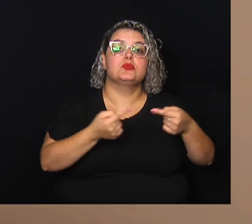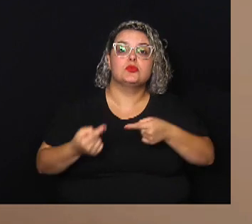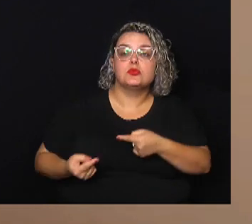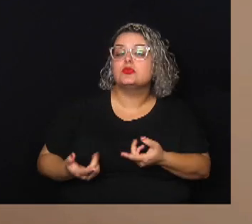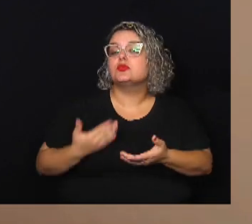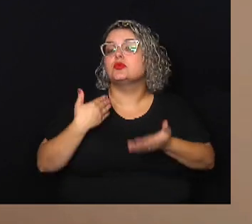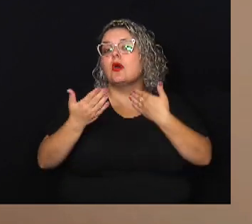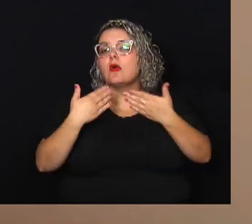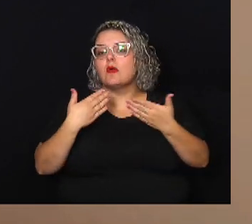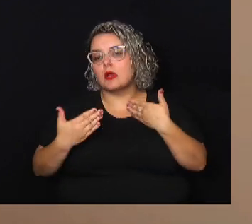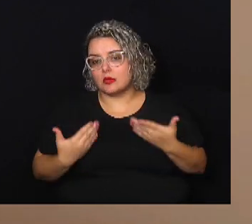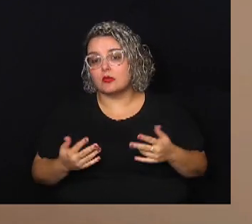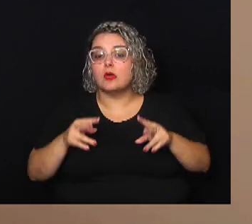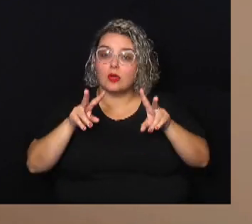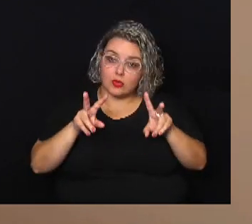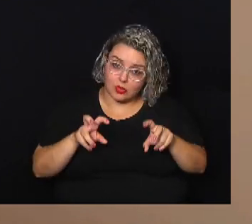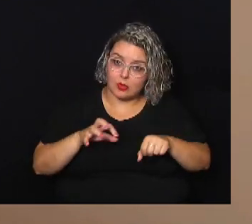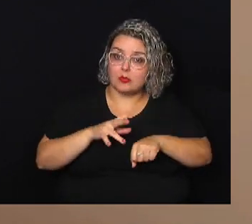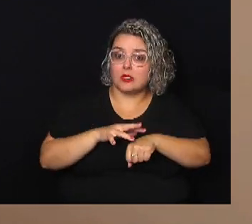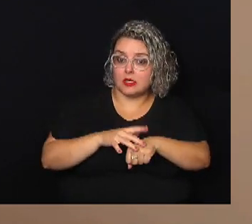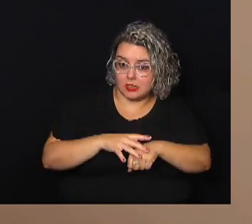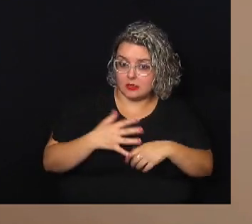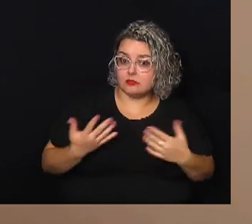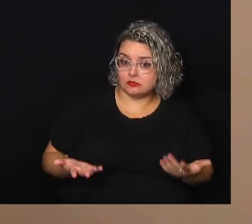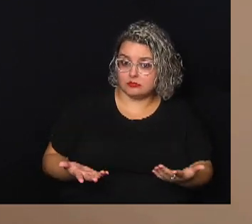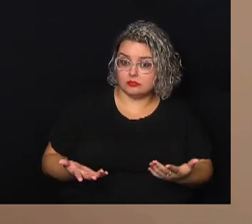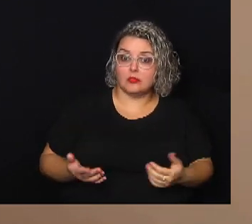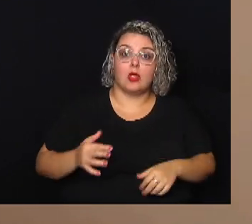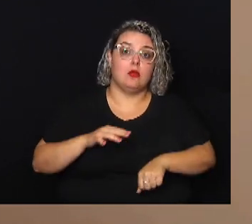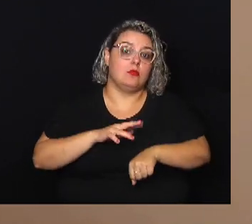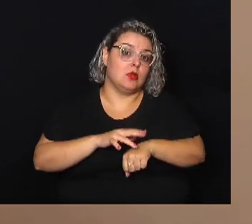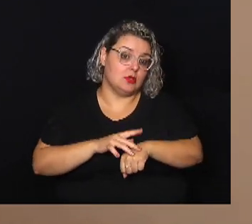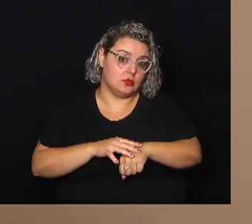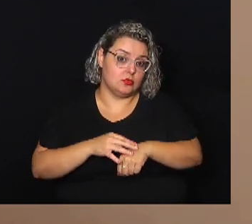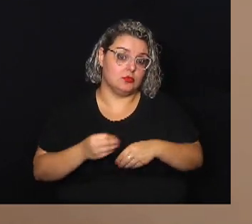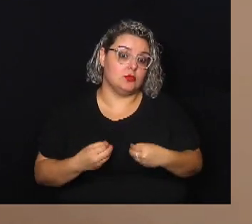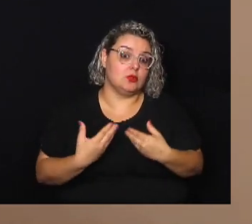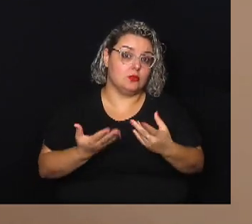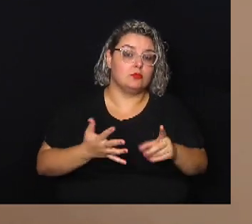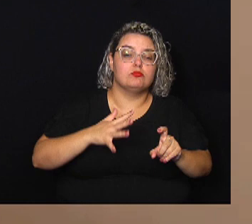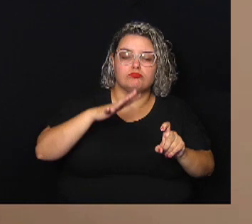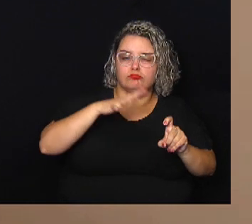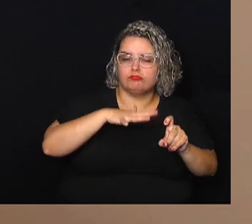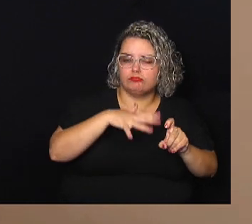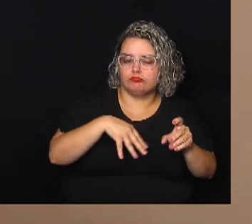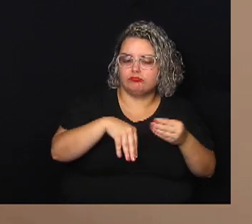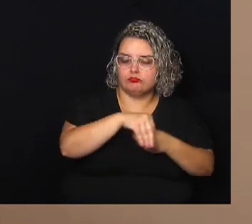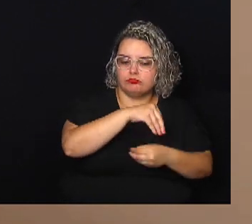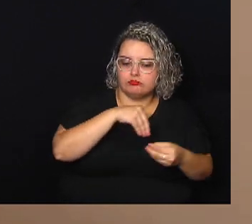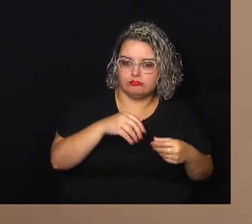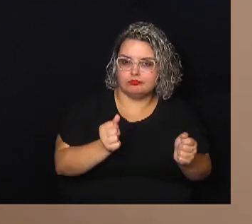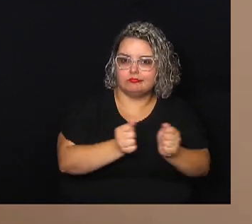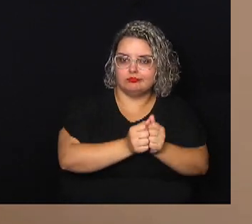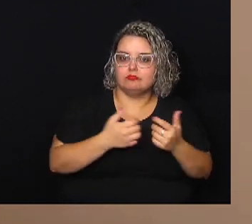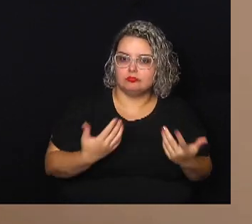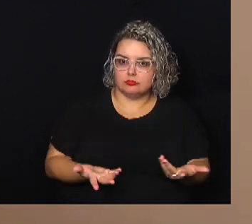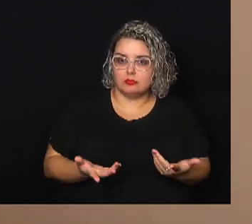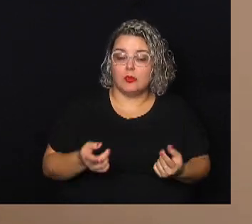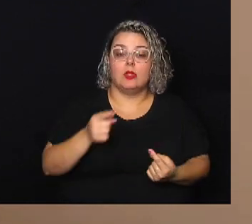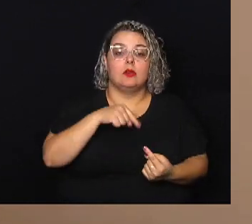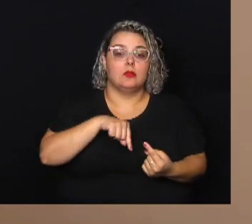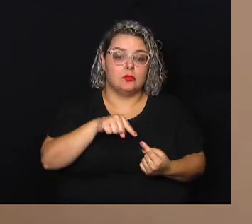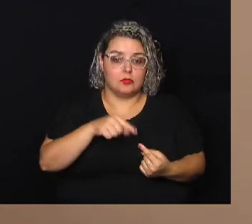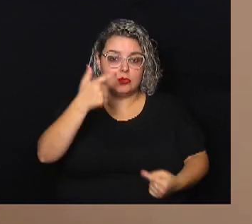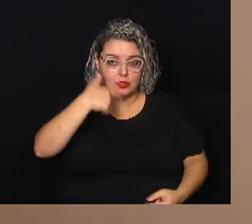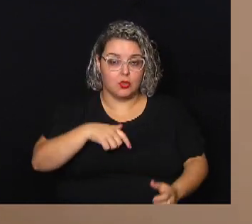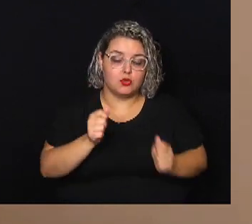conversar sobre essa doença. Uma doença que muitas vezes traz um mito todo junto com ela, e um dos objetivos de eu estar aqui